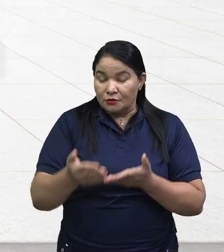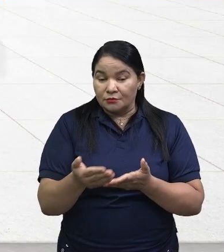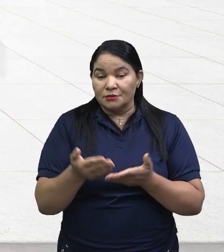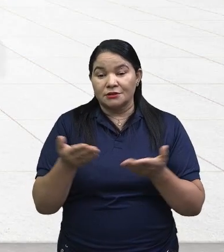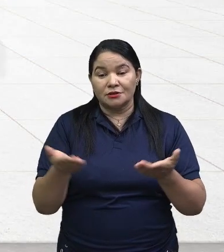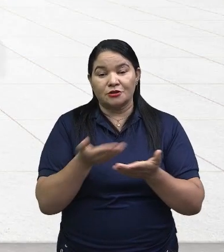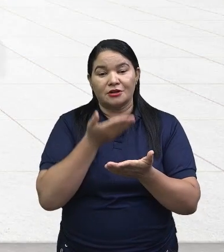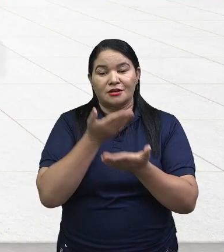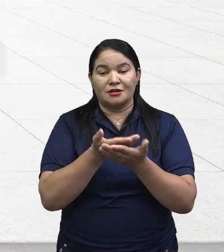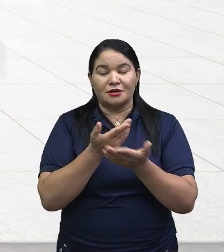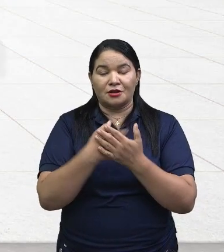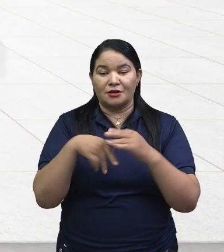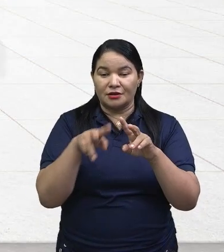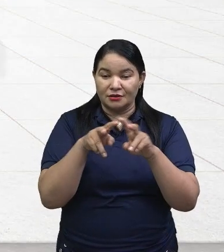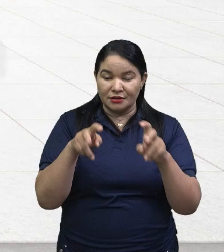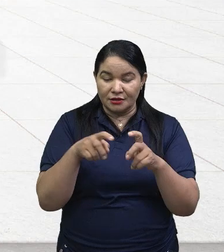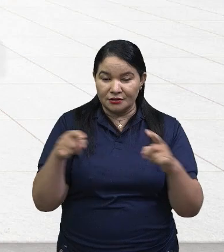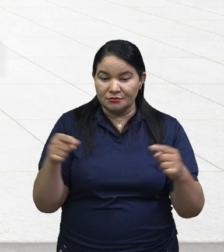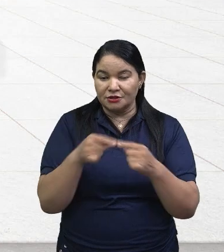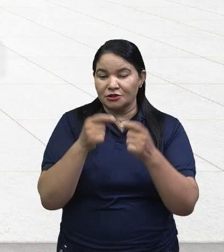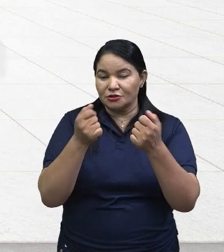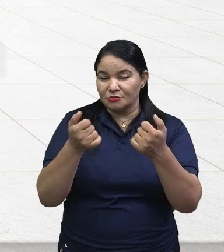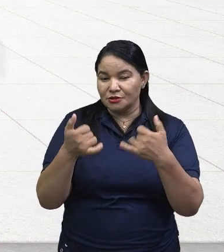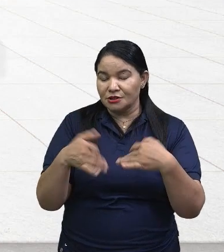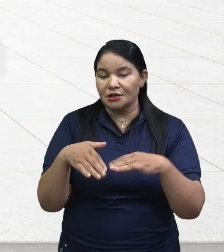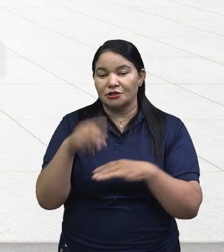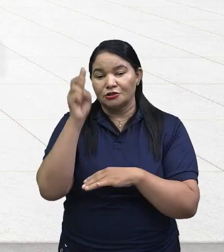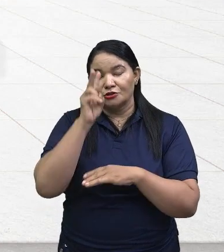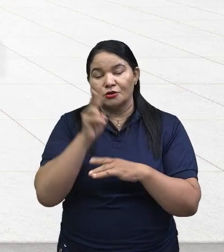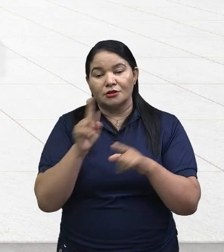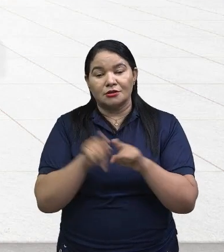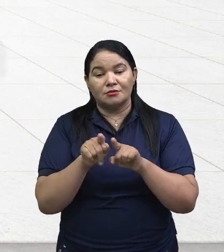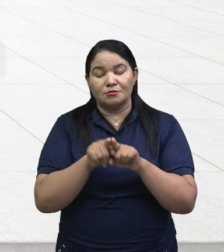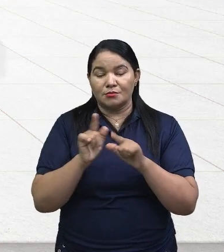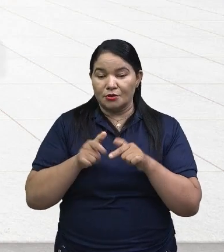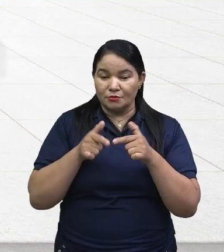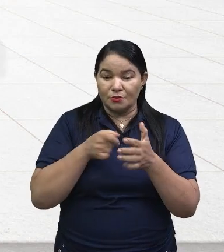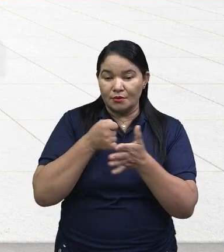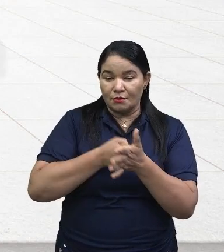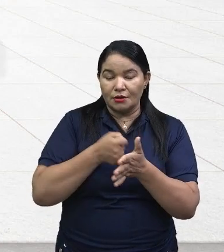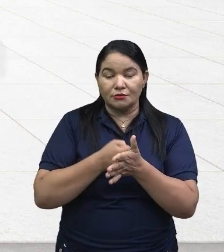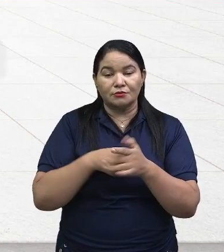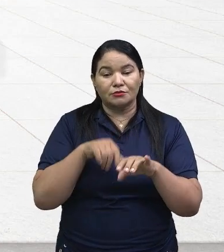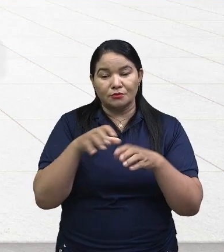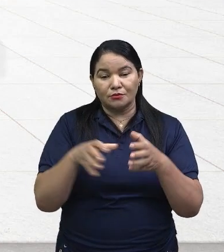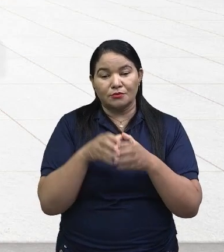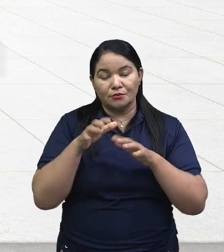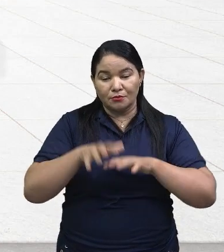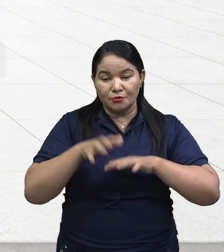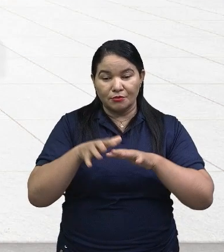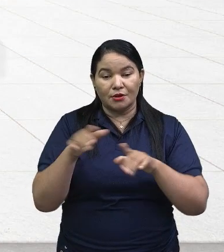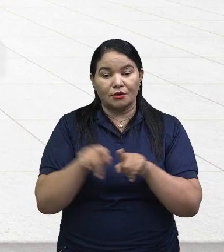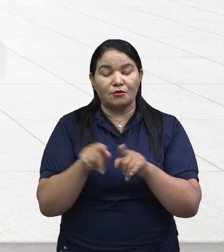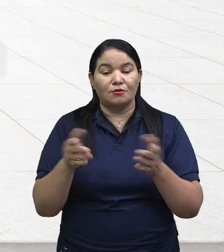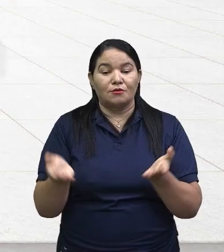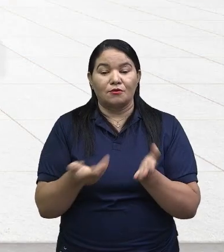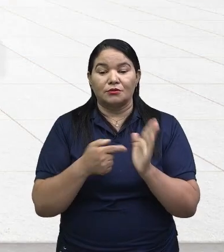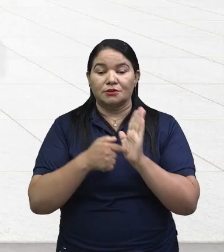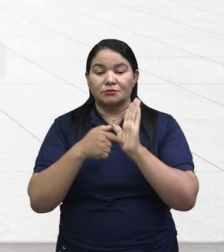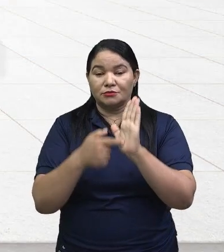a nossa aula a respeito da história, da luta desses movimentos, vamos abordar aqui